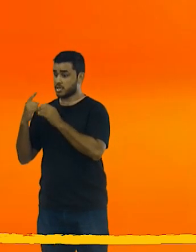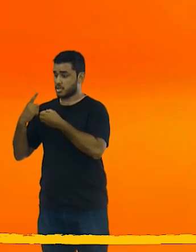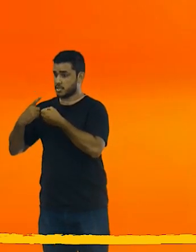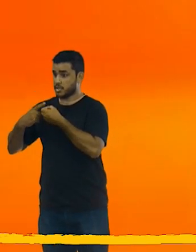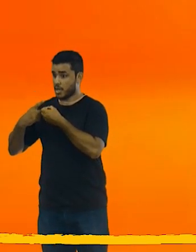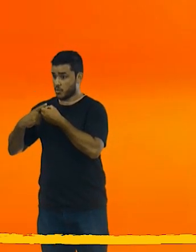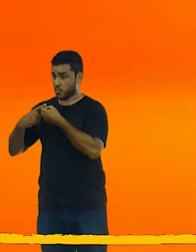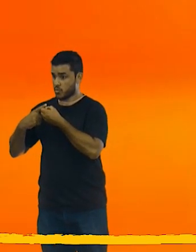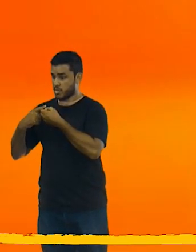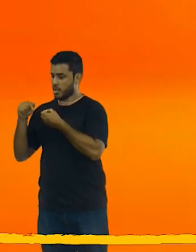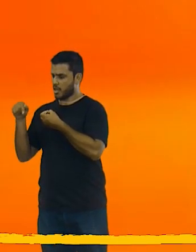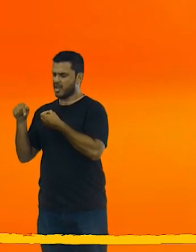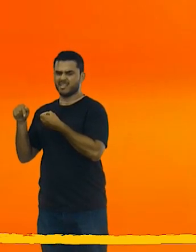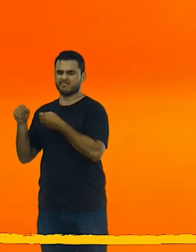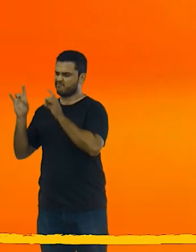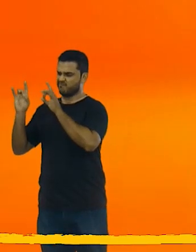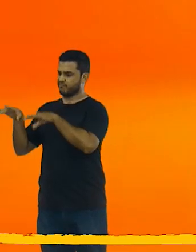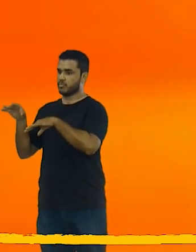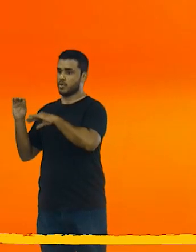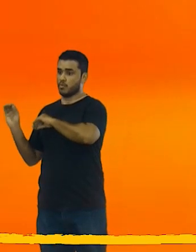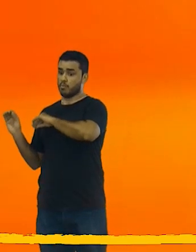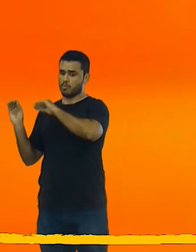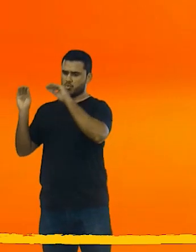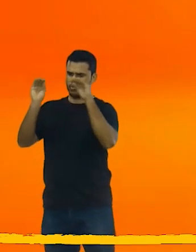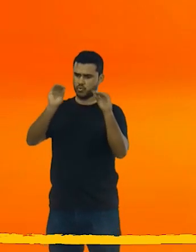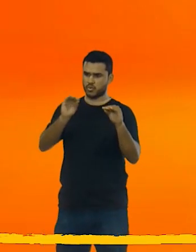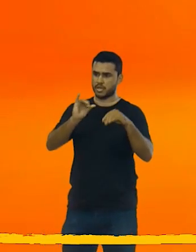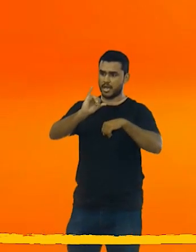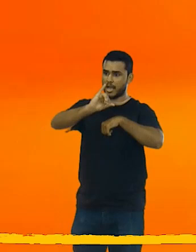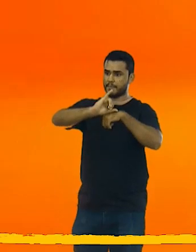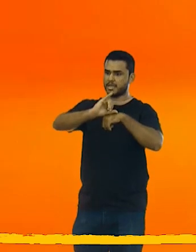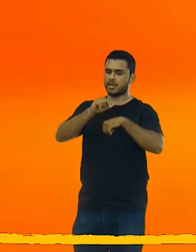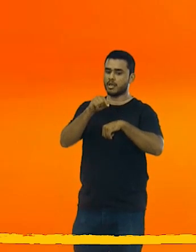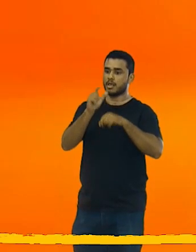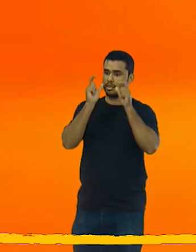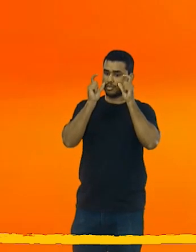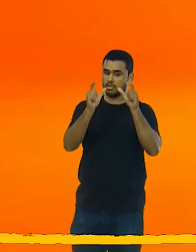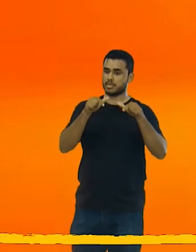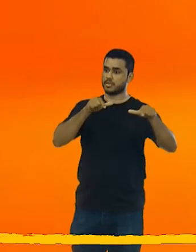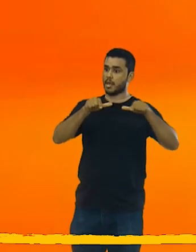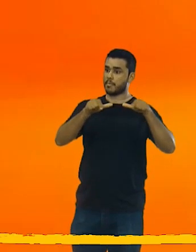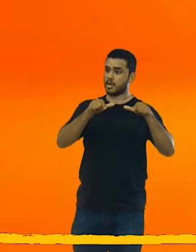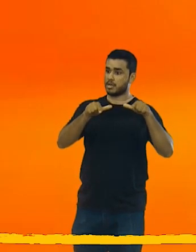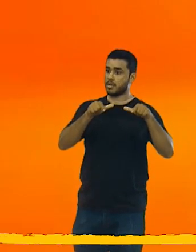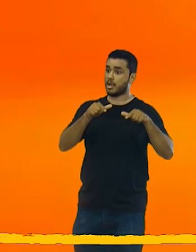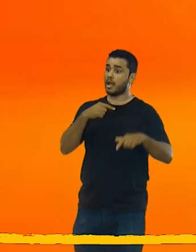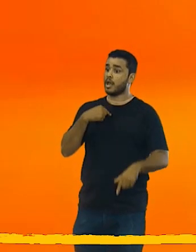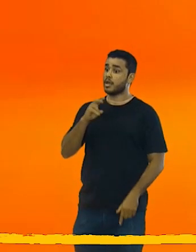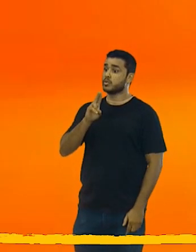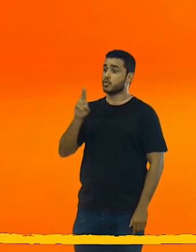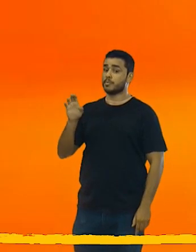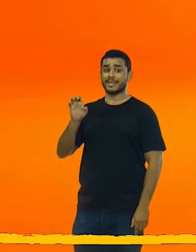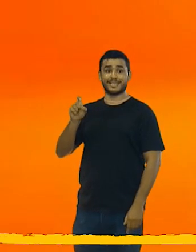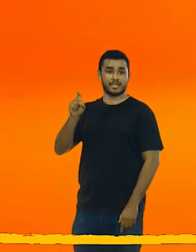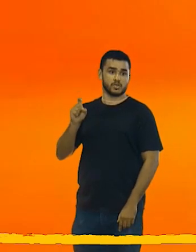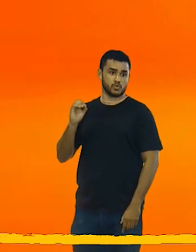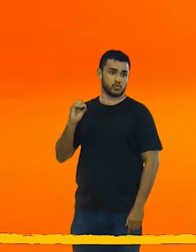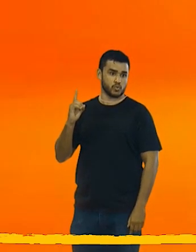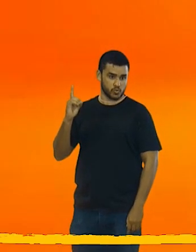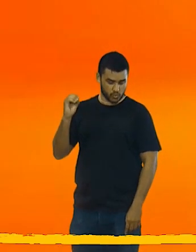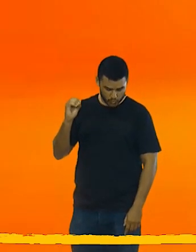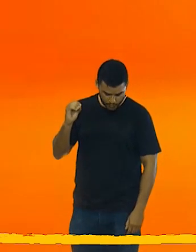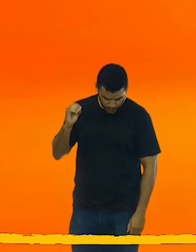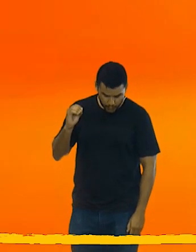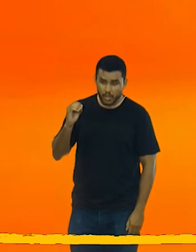campo definitivamente para a cidade, êxodo rural, certo? Se você sai do campo todos